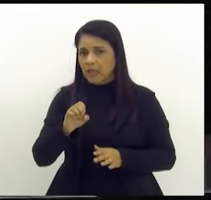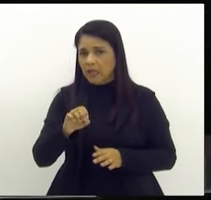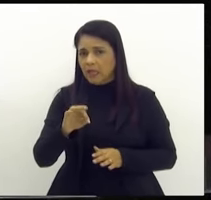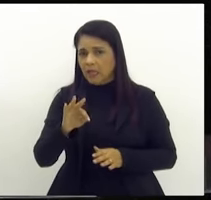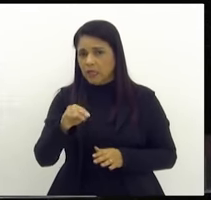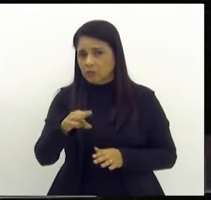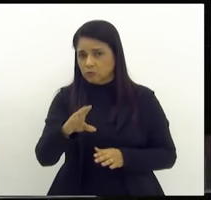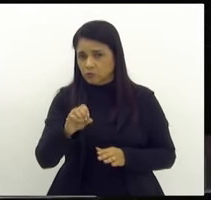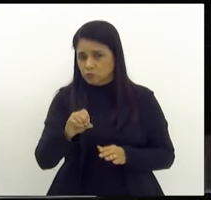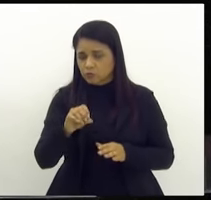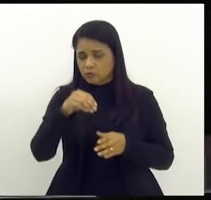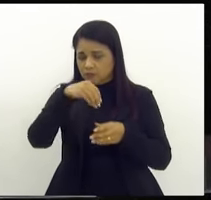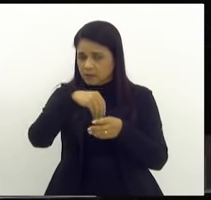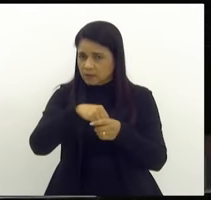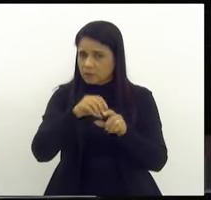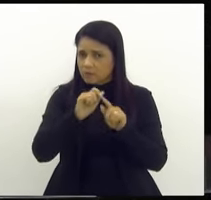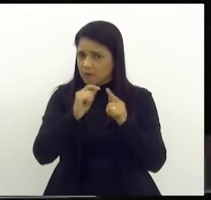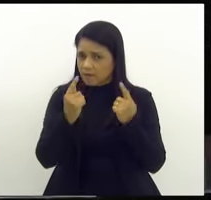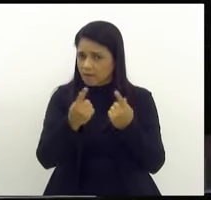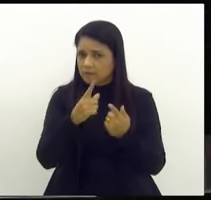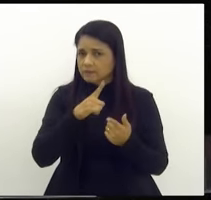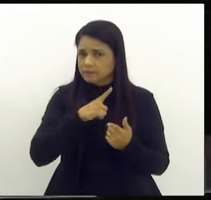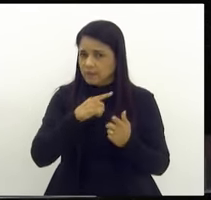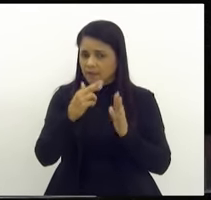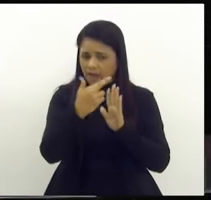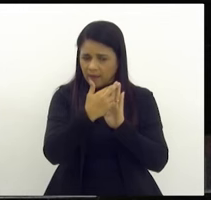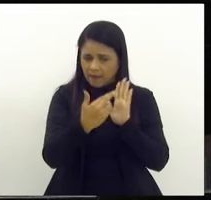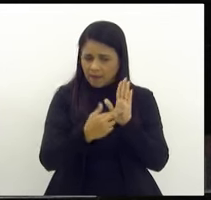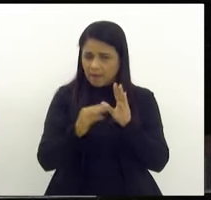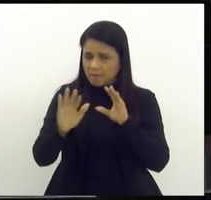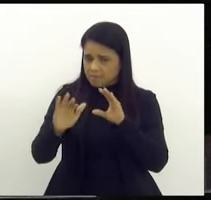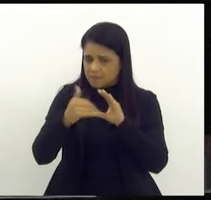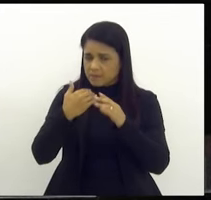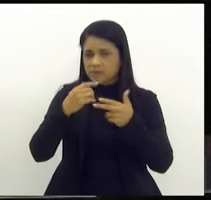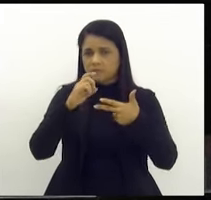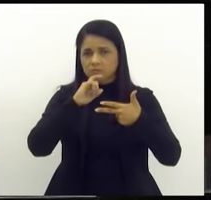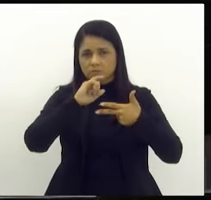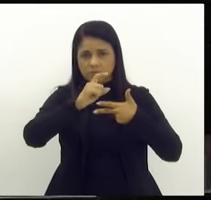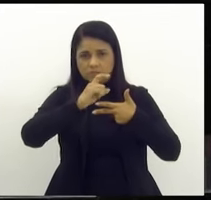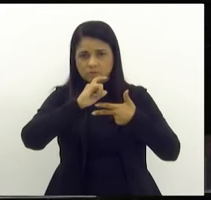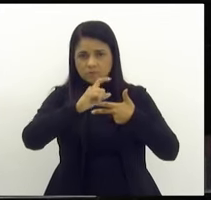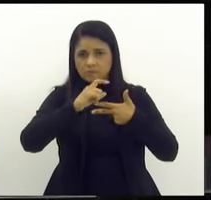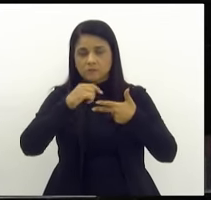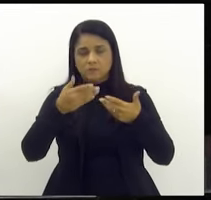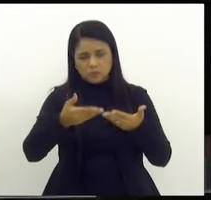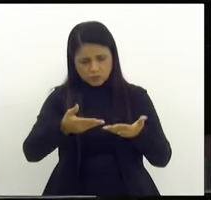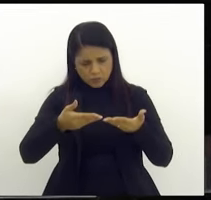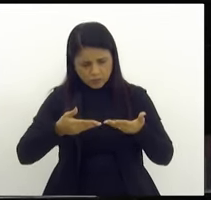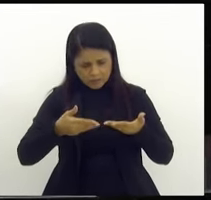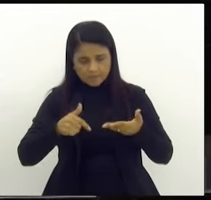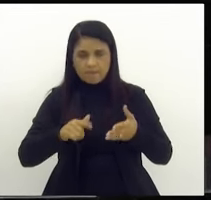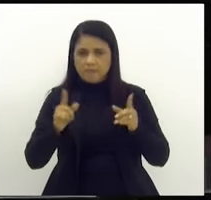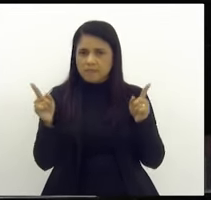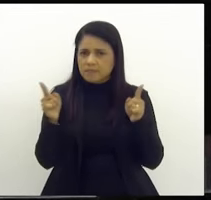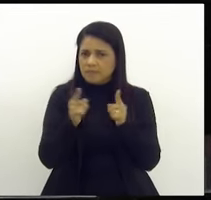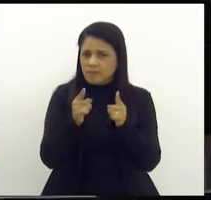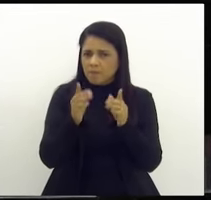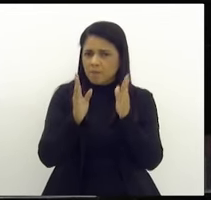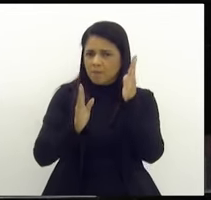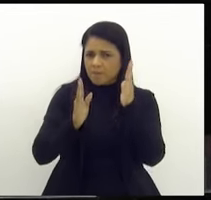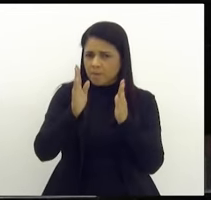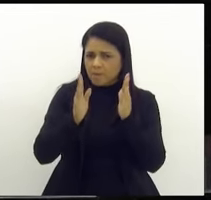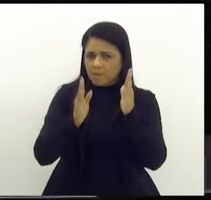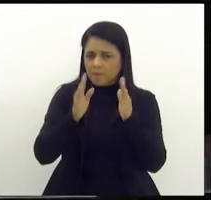mecanismos para fazer valer a mensagem do executivo chegar aqui e em pouco tempo Vim ao